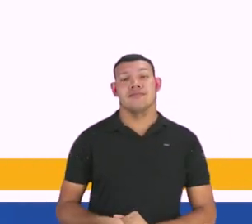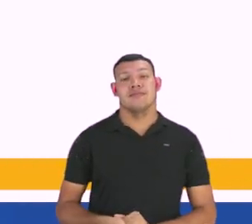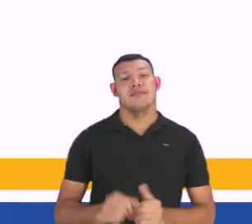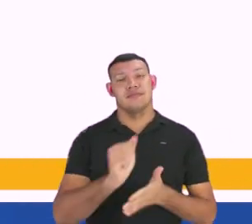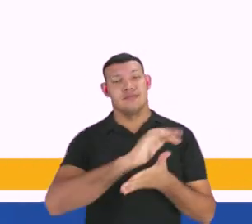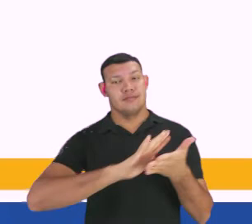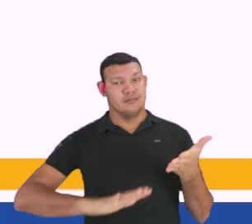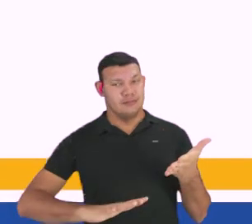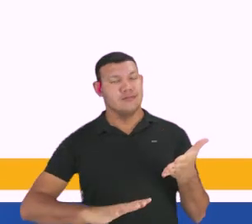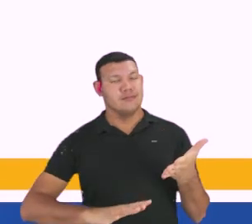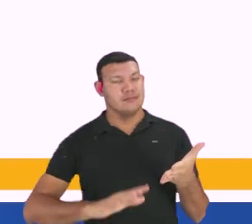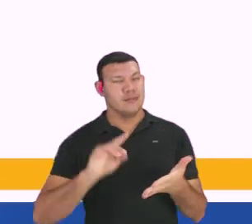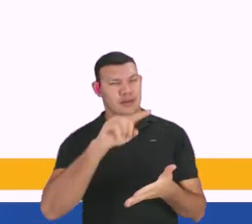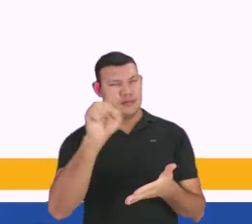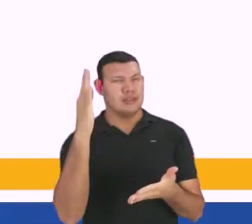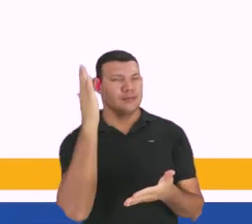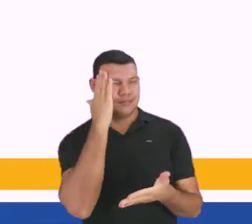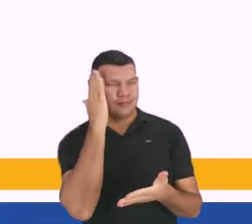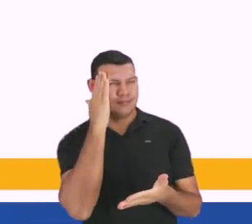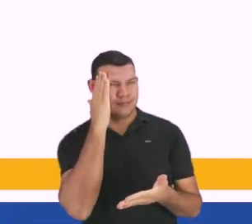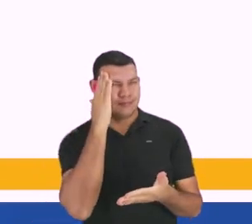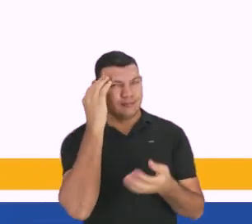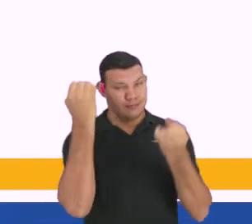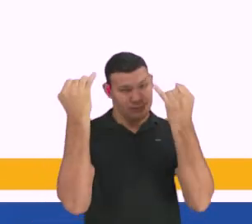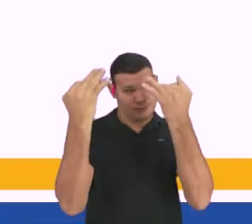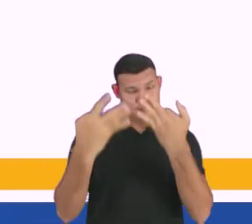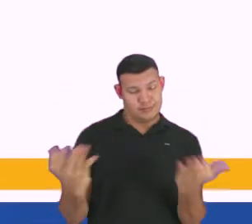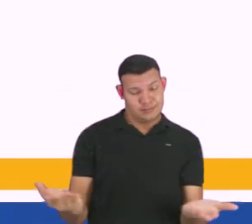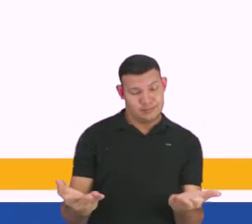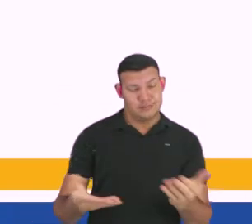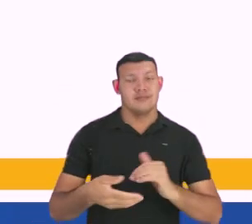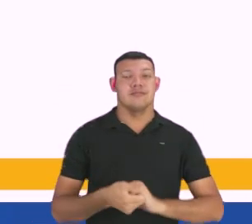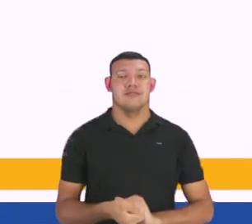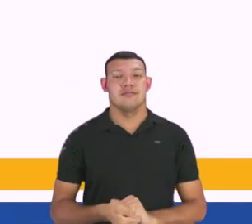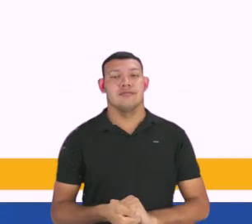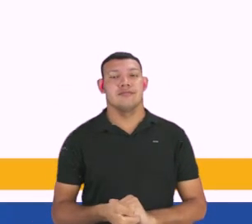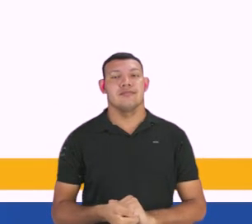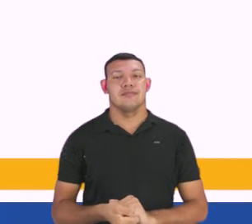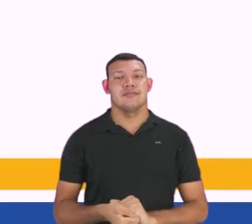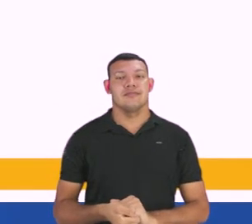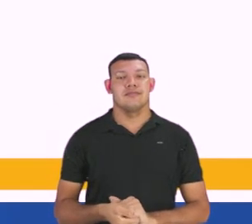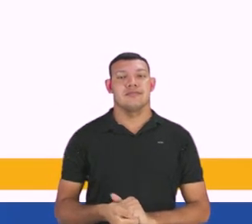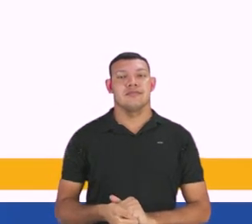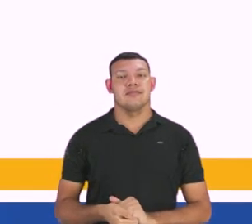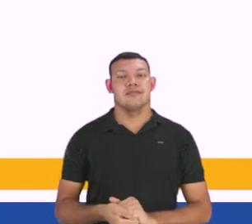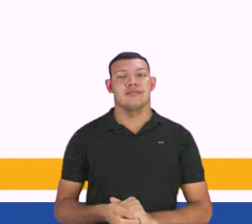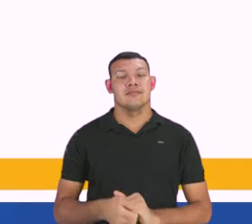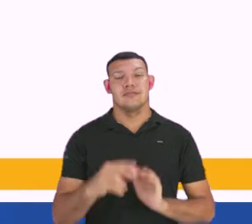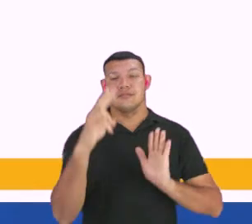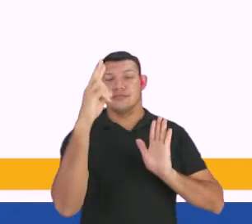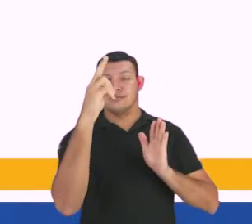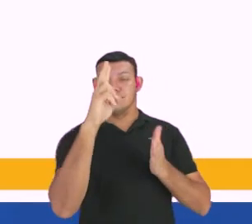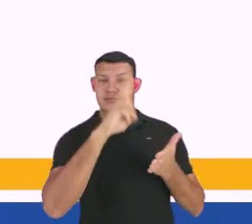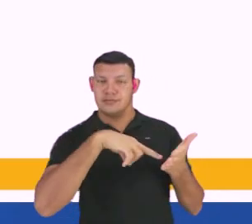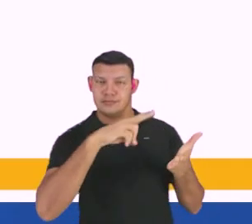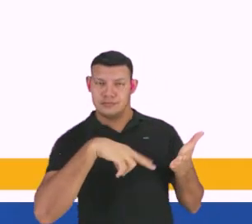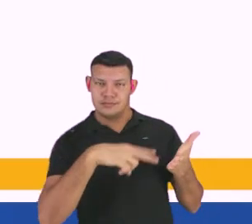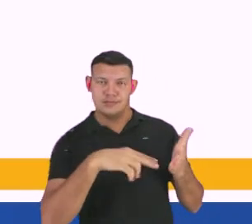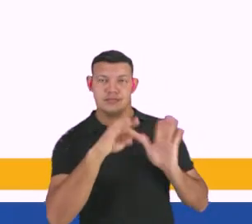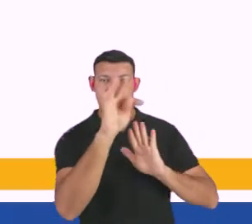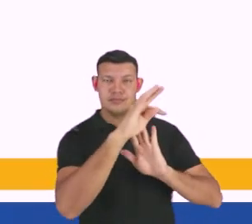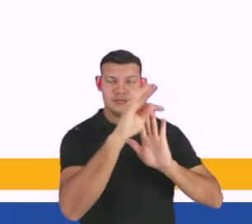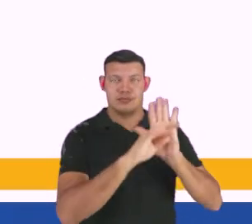atividade para ver se você entendeu o que a gente acabou de ver. Então, Leia o texto de